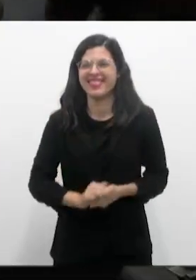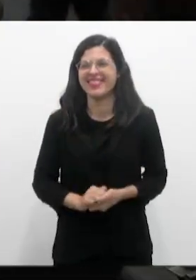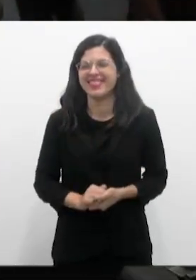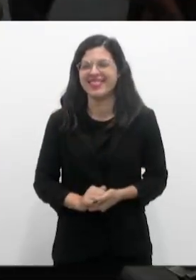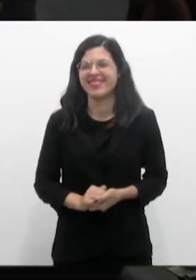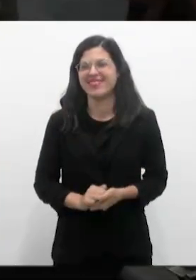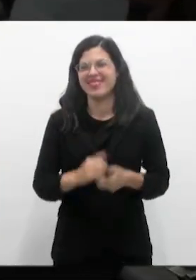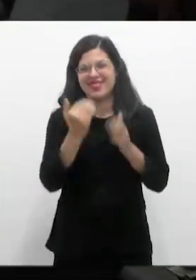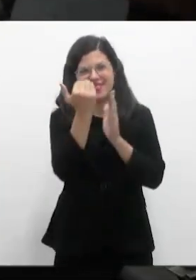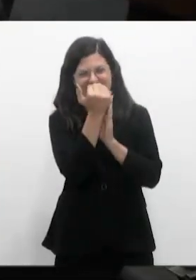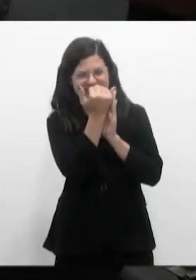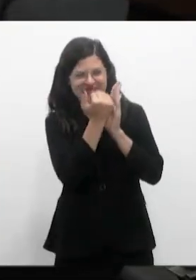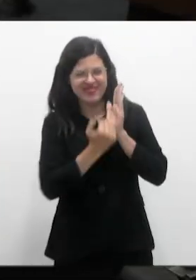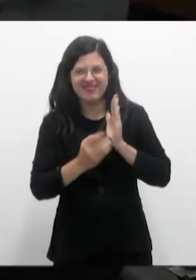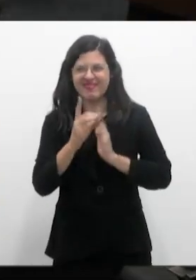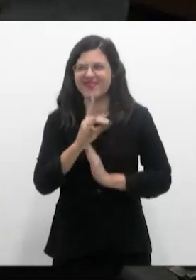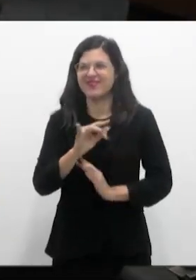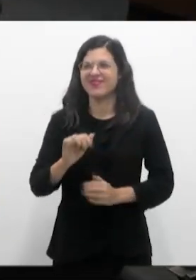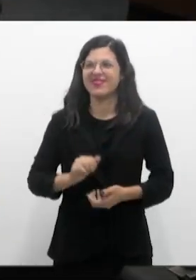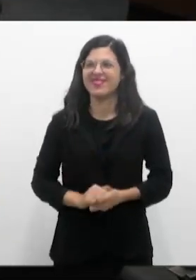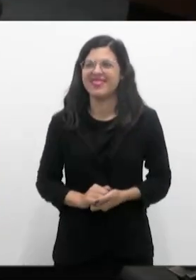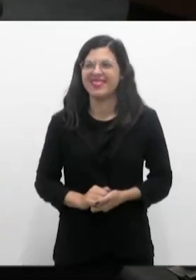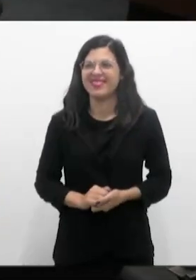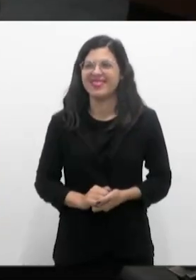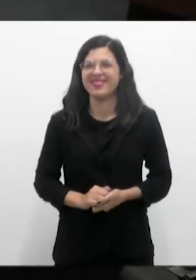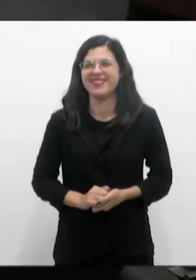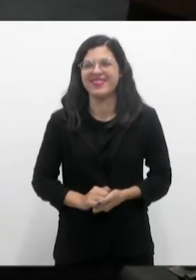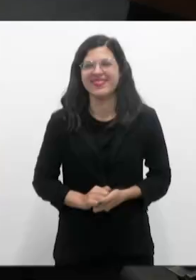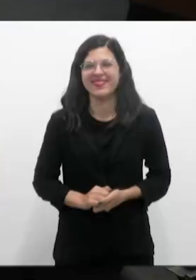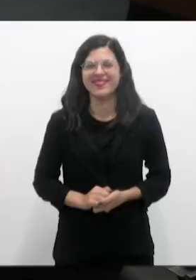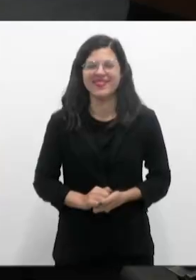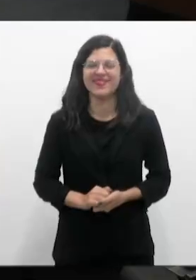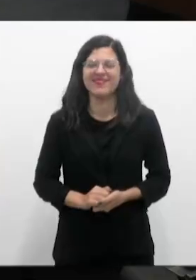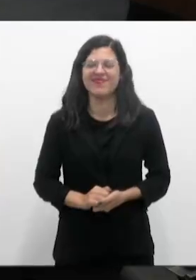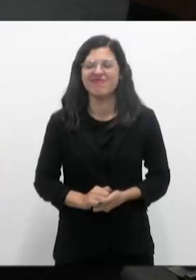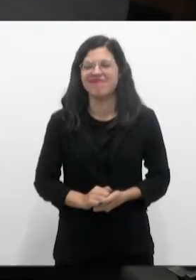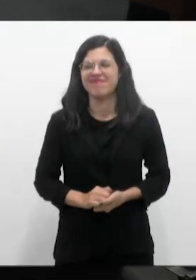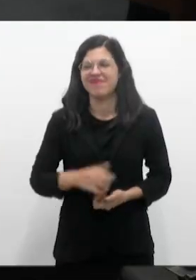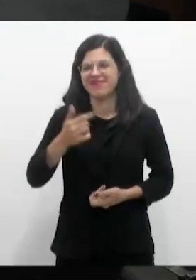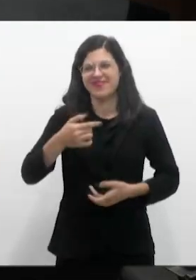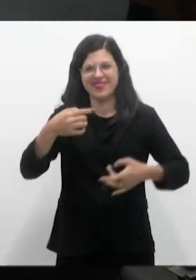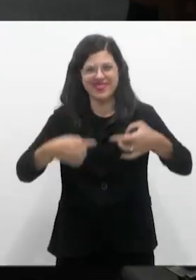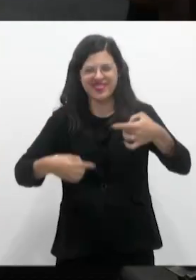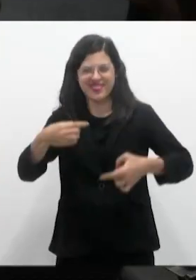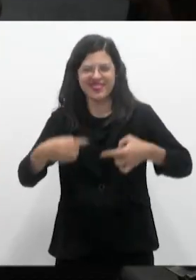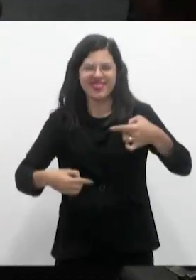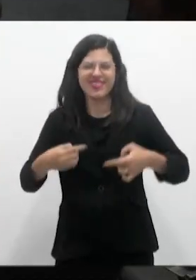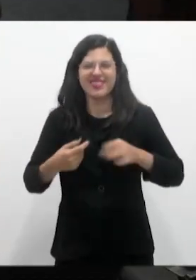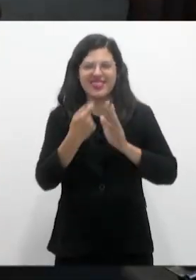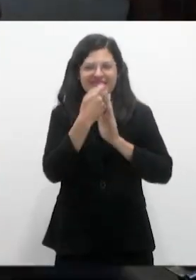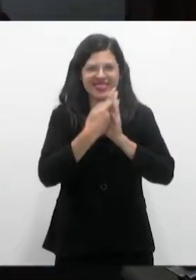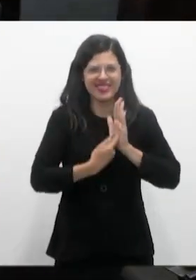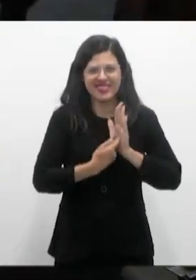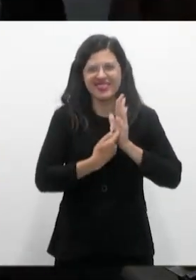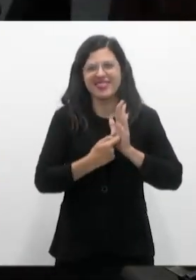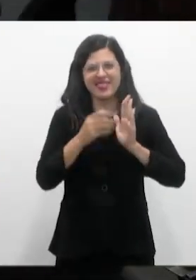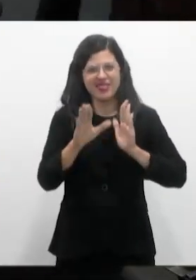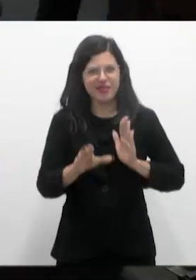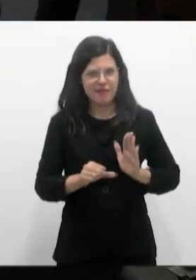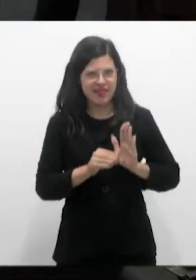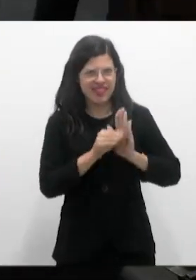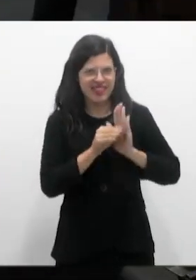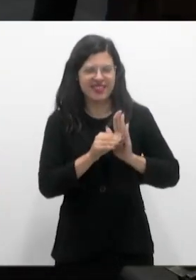Passa-se a ordem do dia. Em tramitação ordinária, em segunda discussão, redação do vencido assim